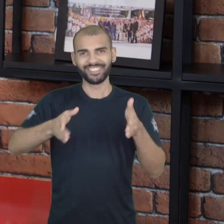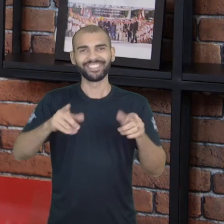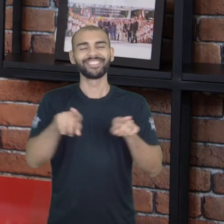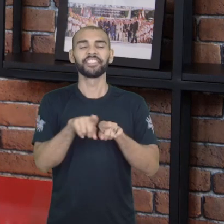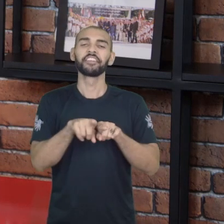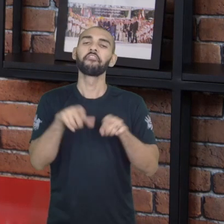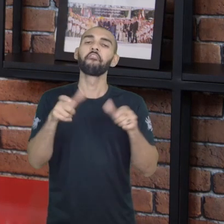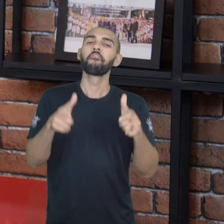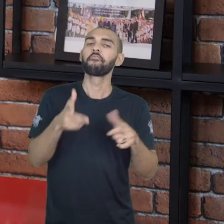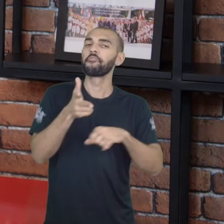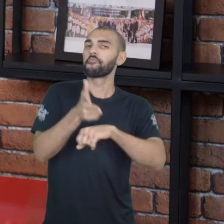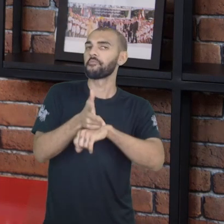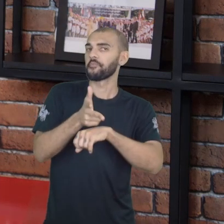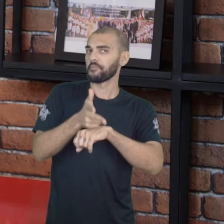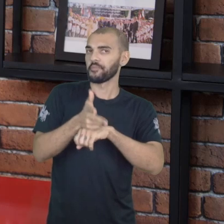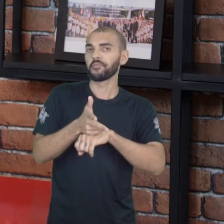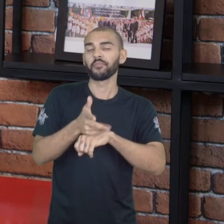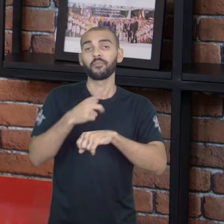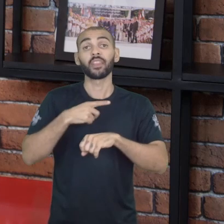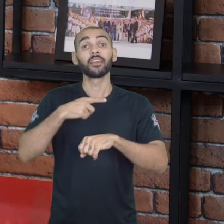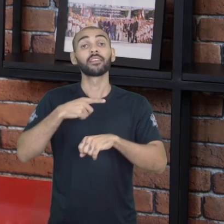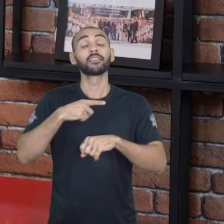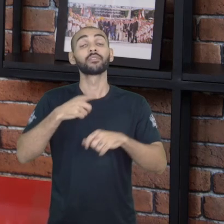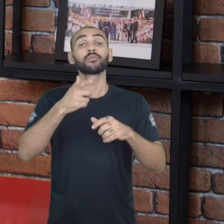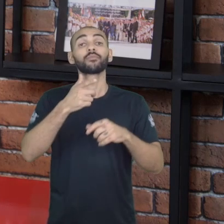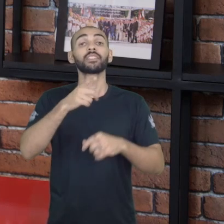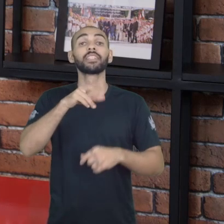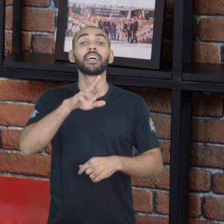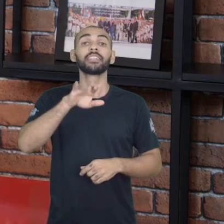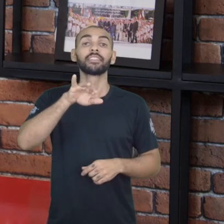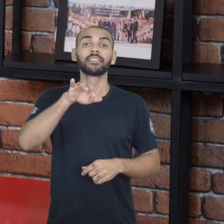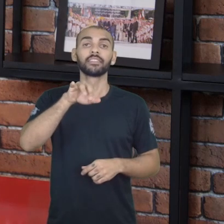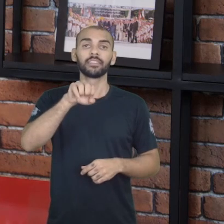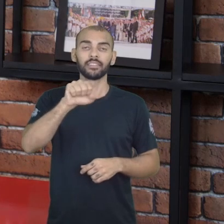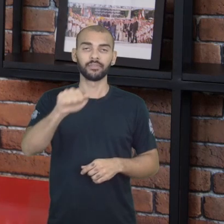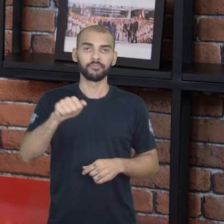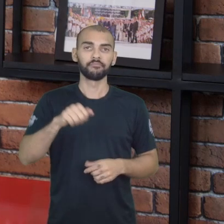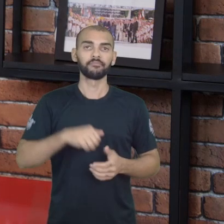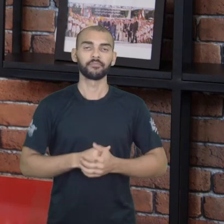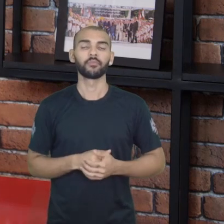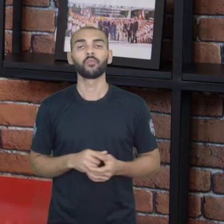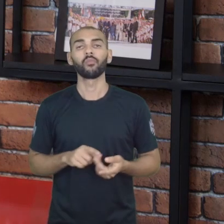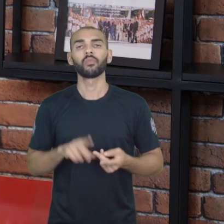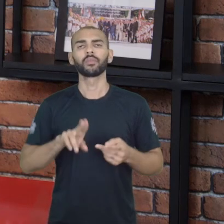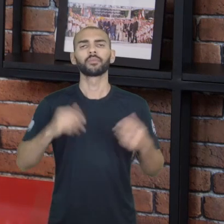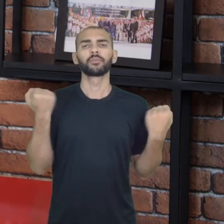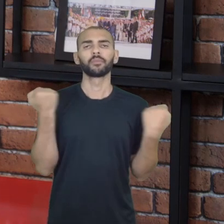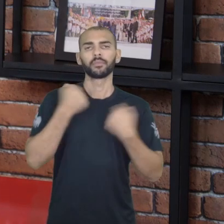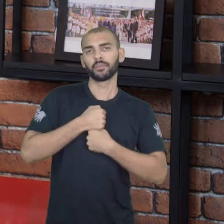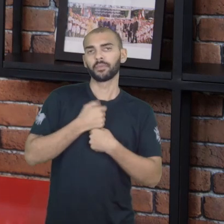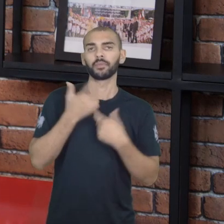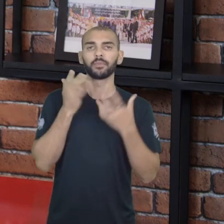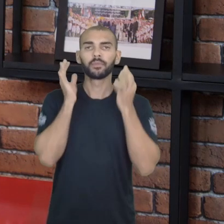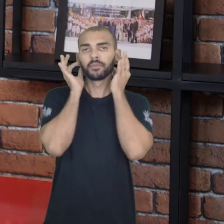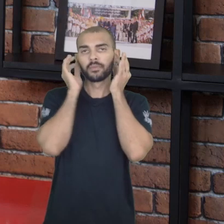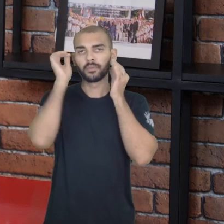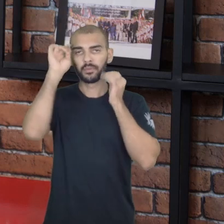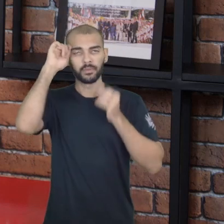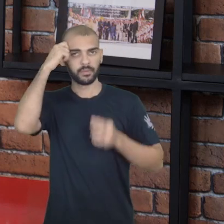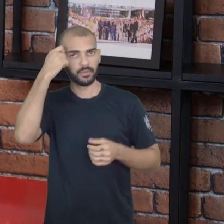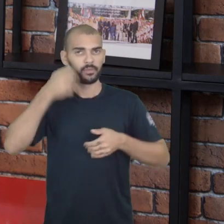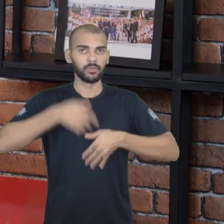do PTcast está sendo gravada do estúdio Marisa Letícia. Estou usando um vestido longo preto, jaqueta jeans,